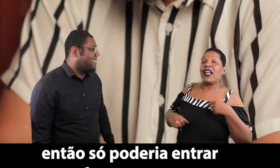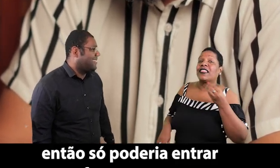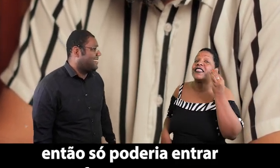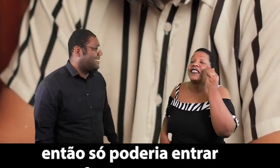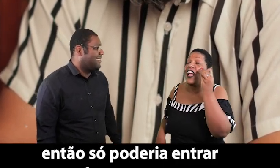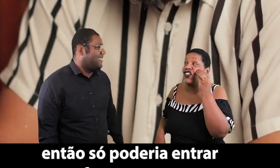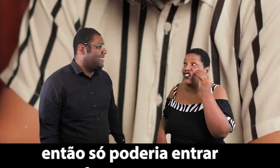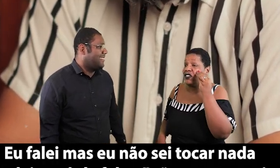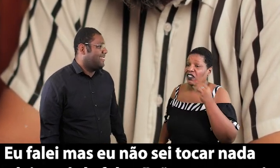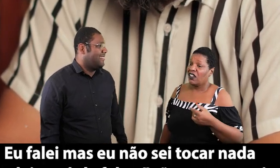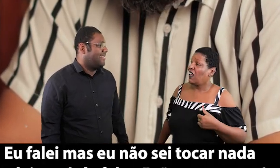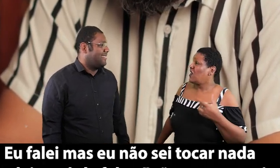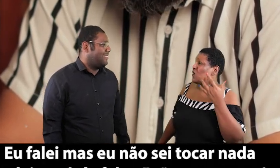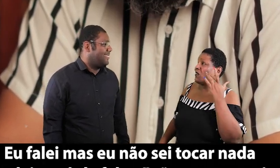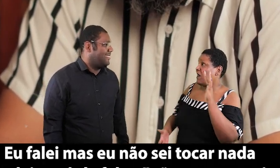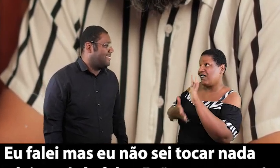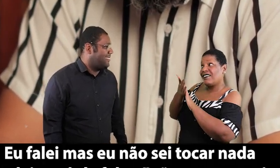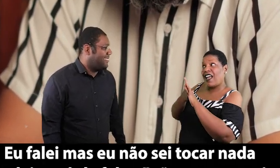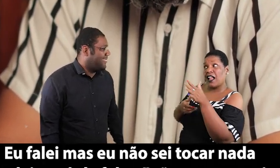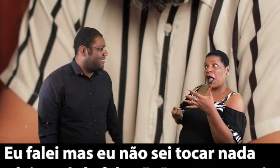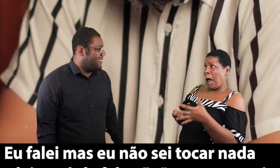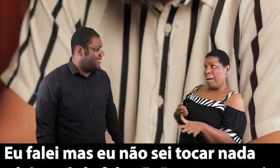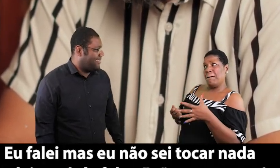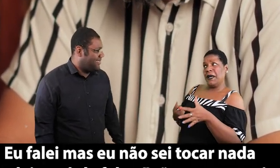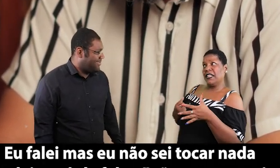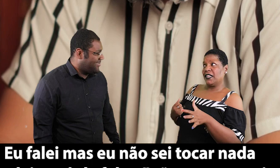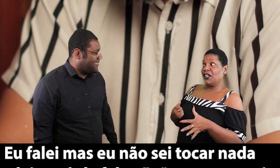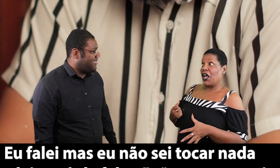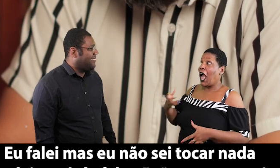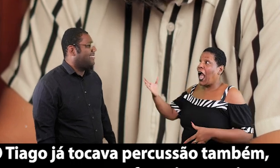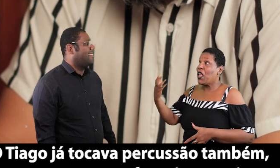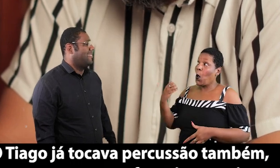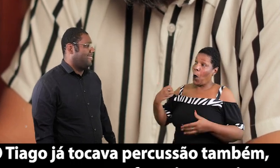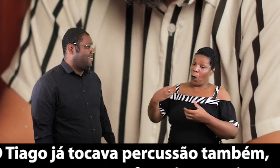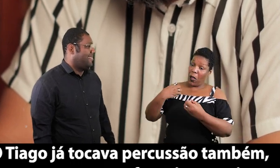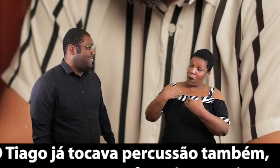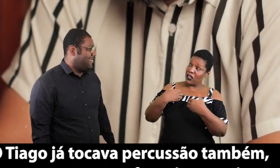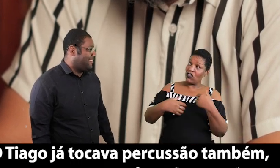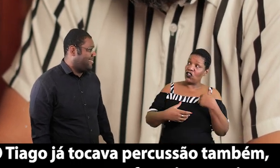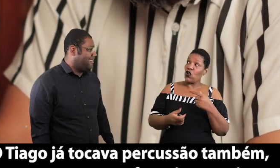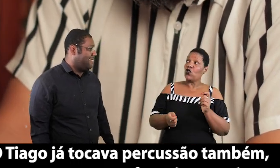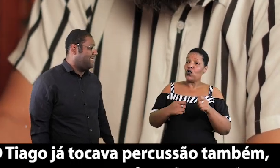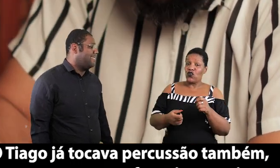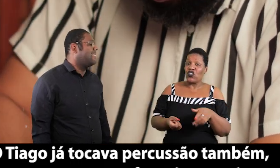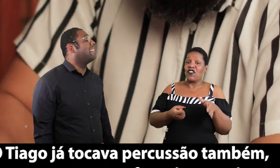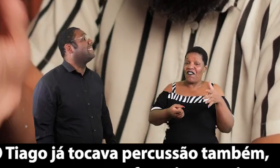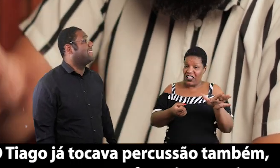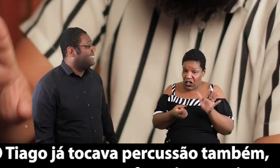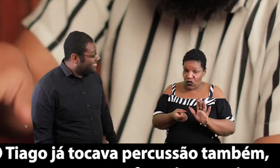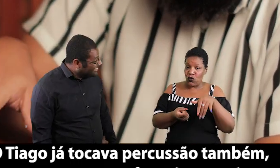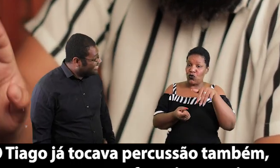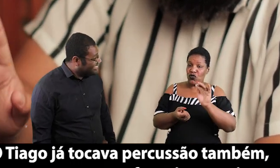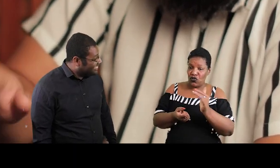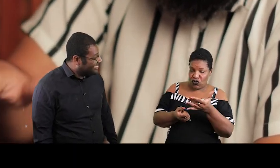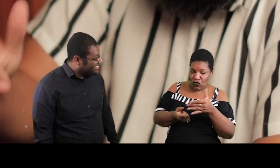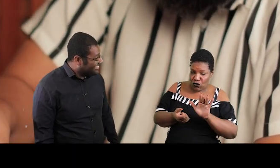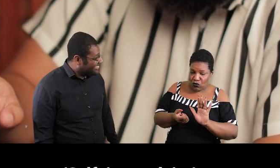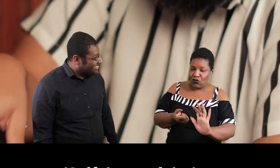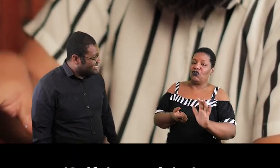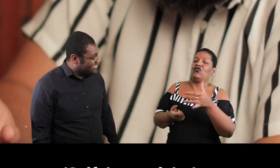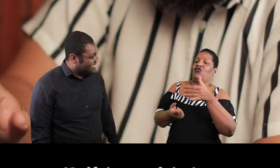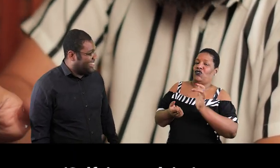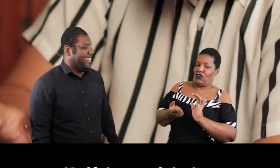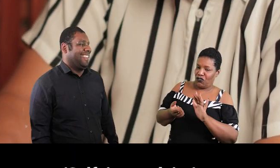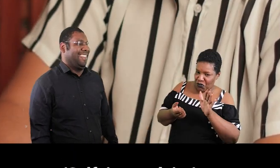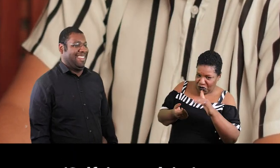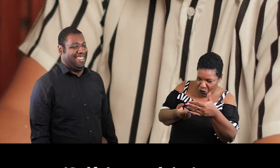teste. Aí eu falei, mas eu não sei tocar nada de pandeiro. Aí o Thiago, não, eu vou te ensinar, que o Thiago já tocava percussão também. Aí ele, ó, você vai fazer isso aqui, ó. Tu, ti, ti, ti, tu,